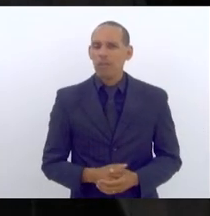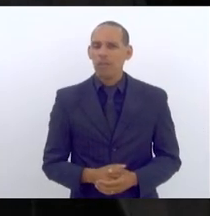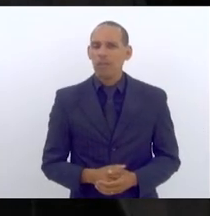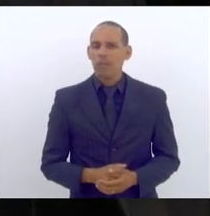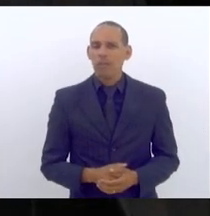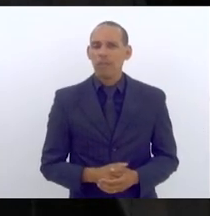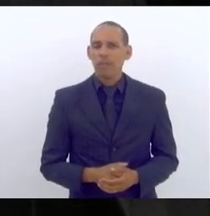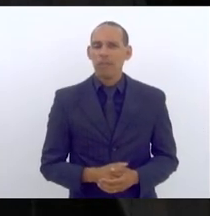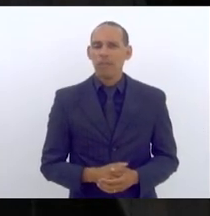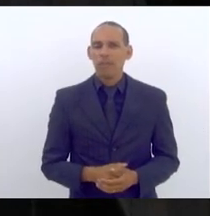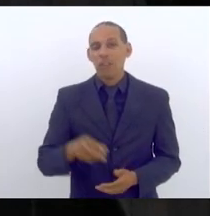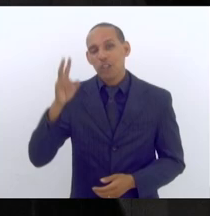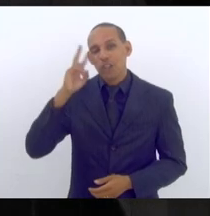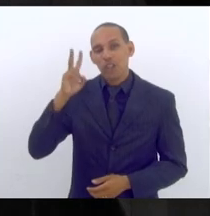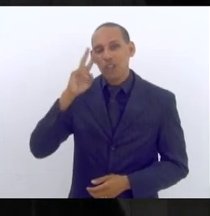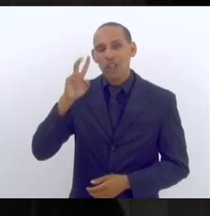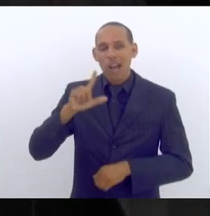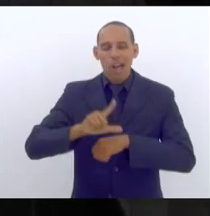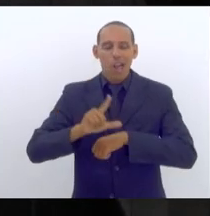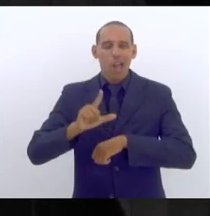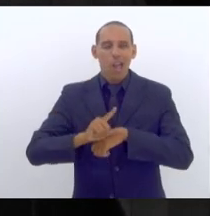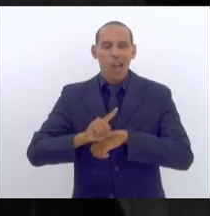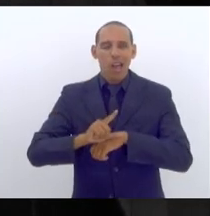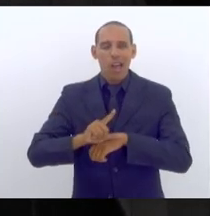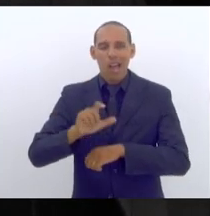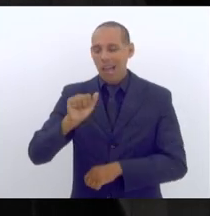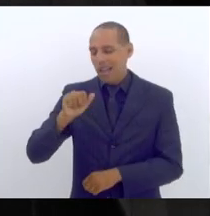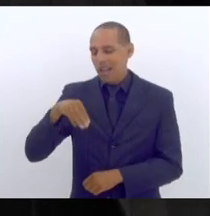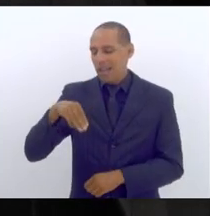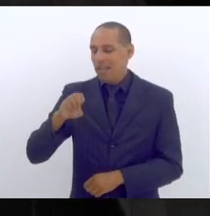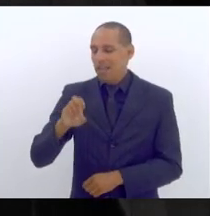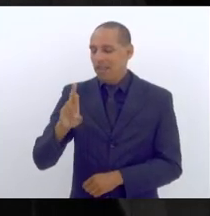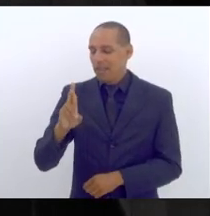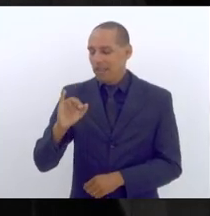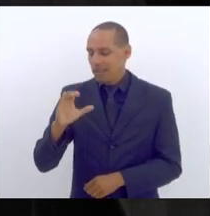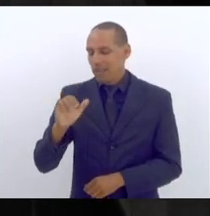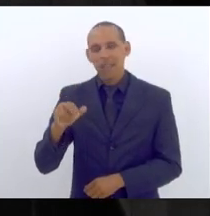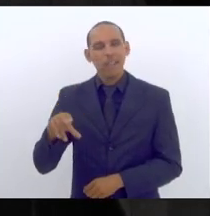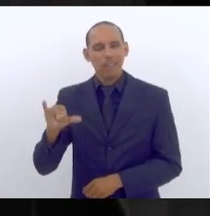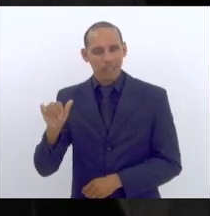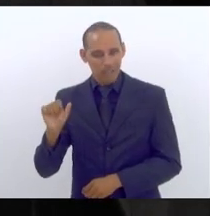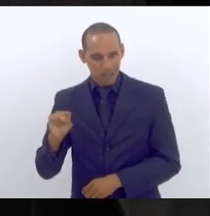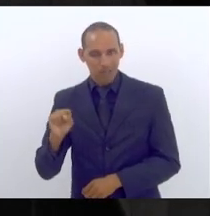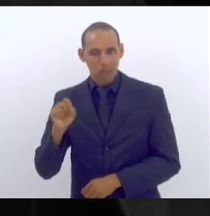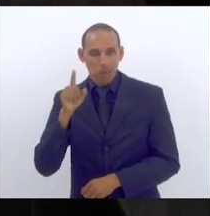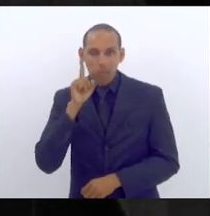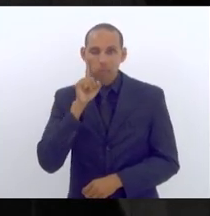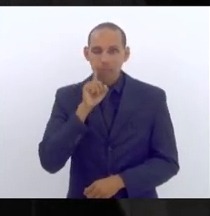o caso Lojas Americanas será o próximo episódio